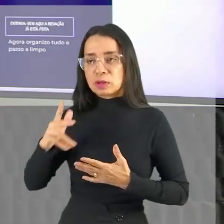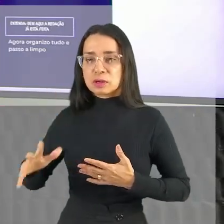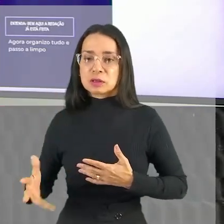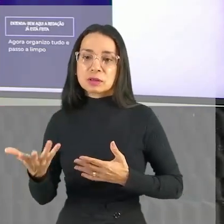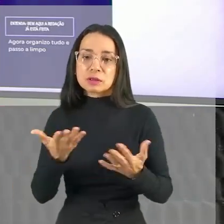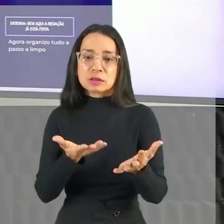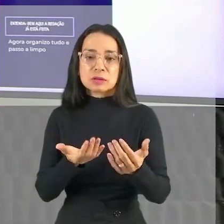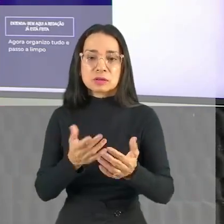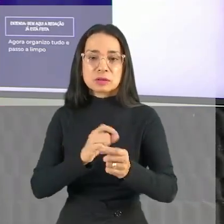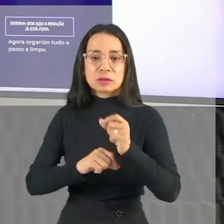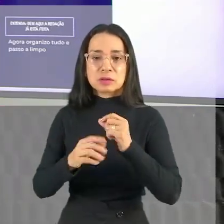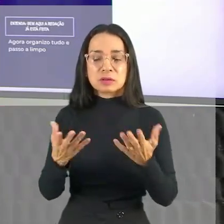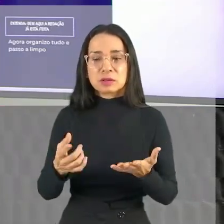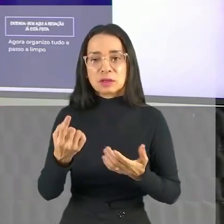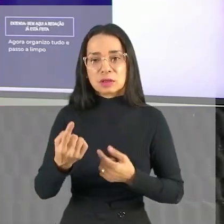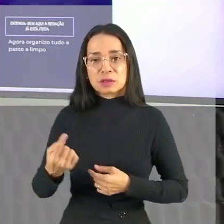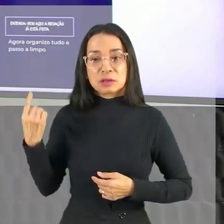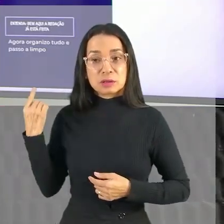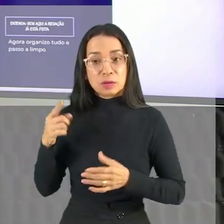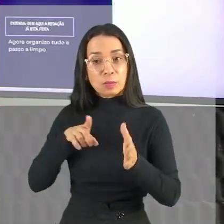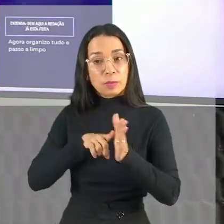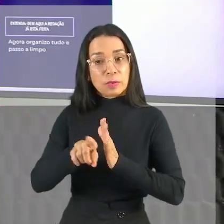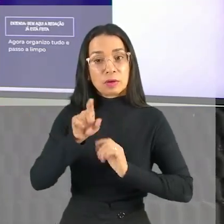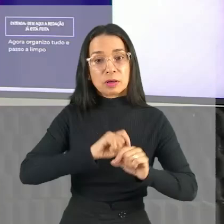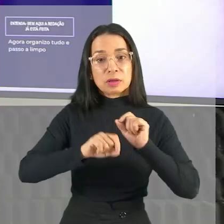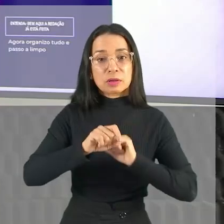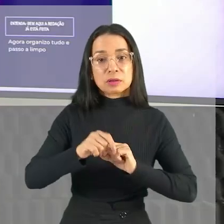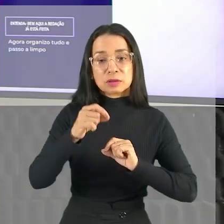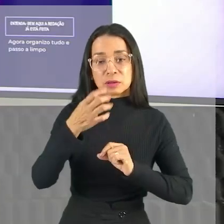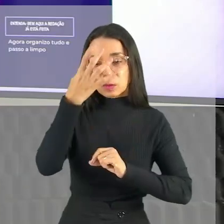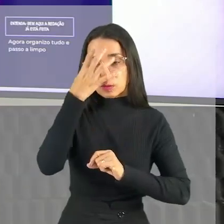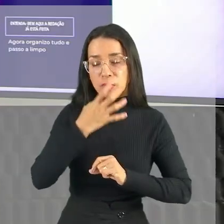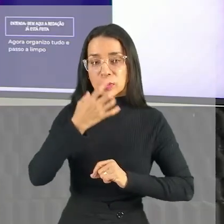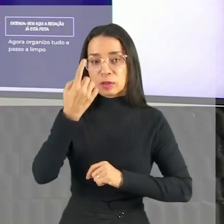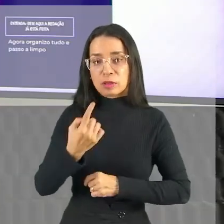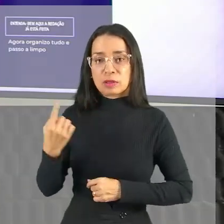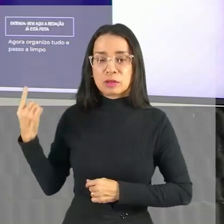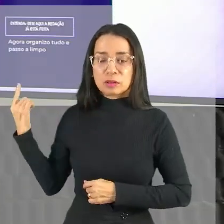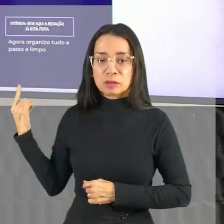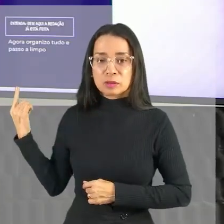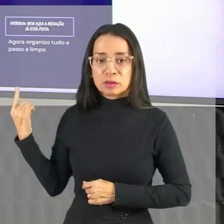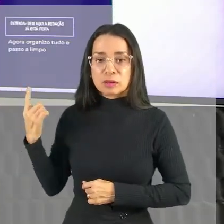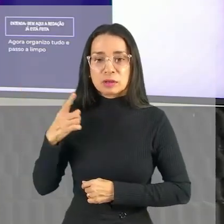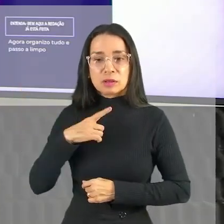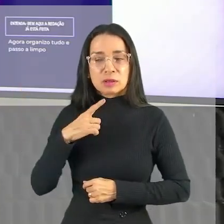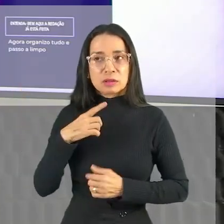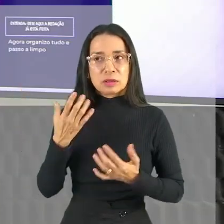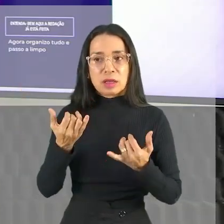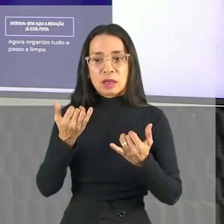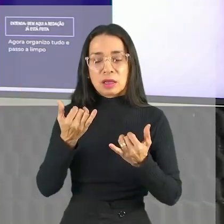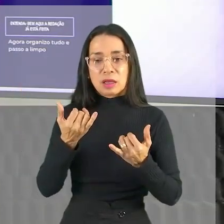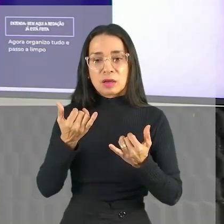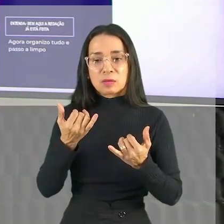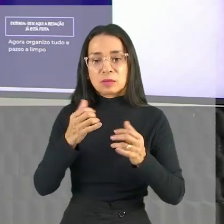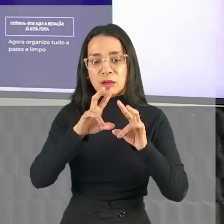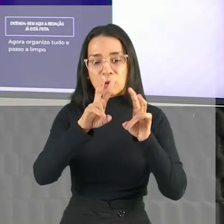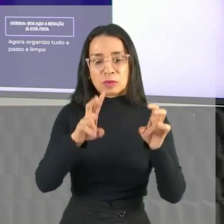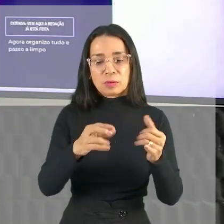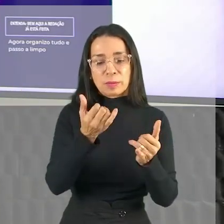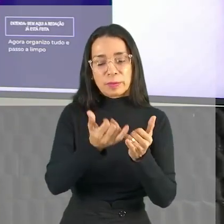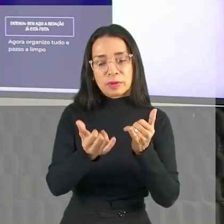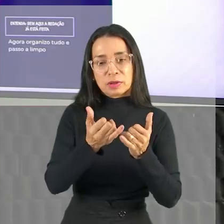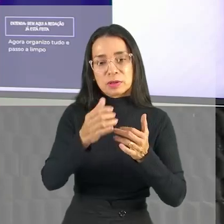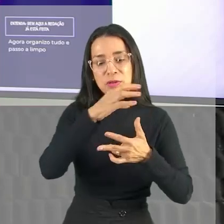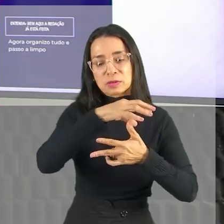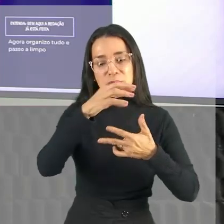o abuso e a exploração sexual de crianças e adolescentes. Já caiu um tema parecido no Enem para as